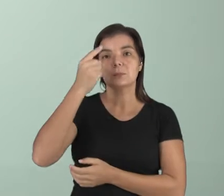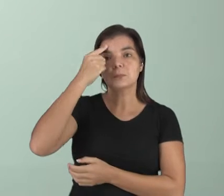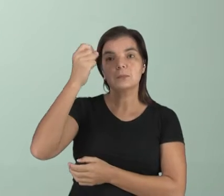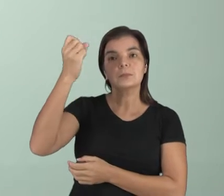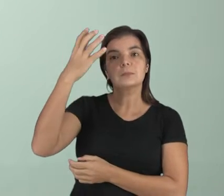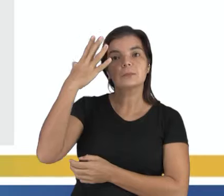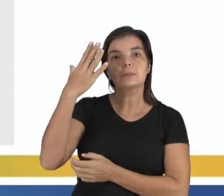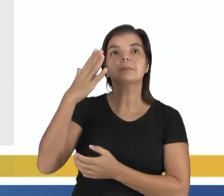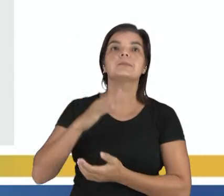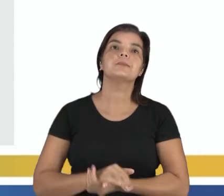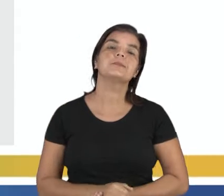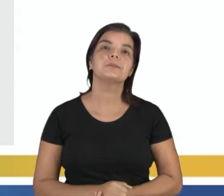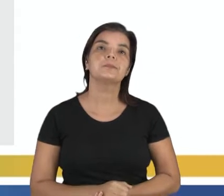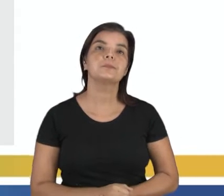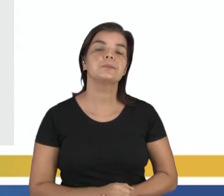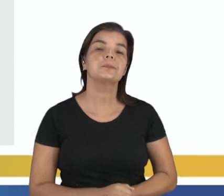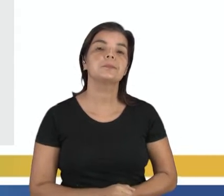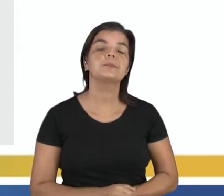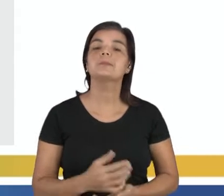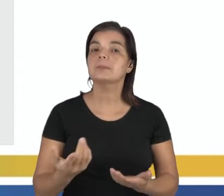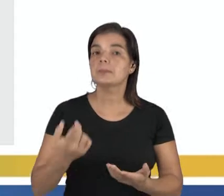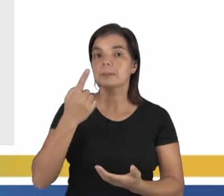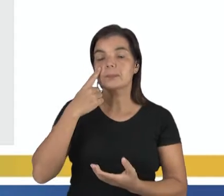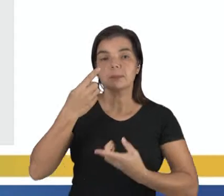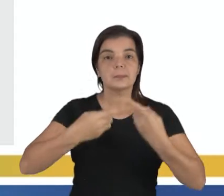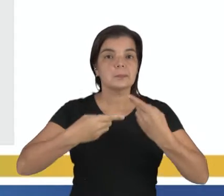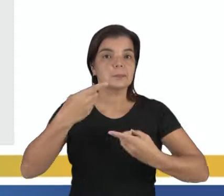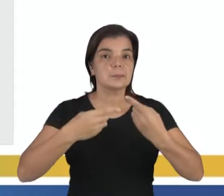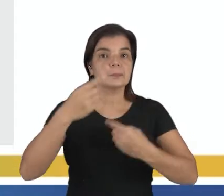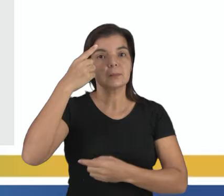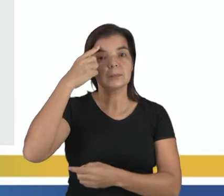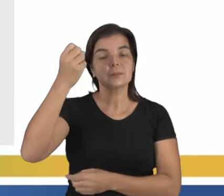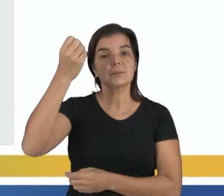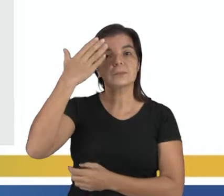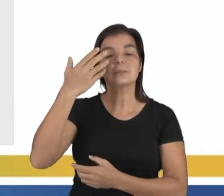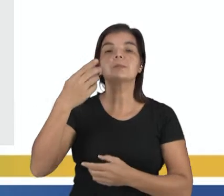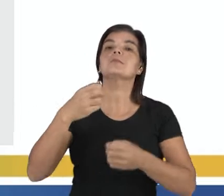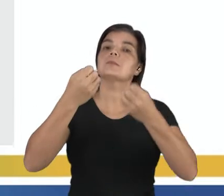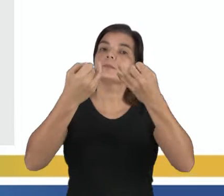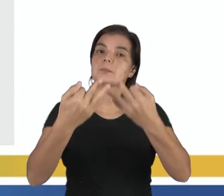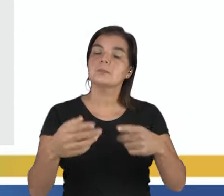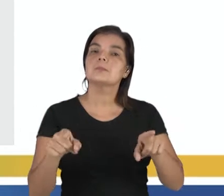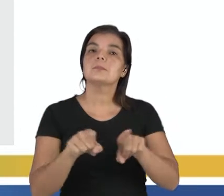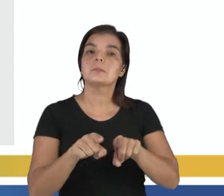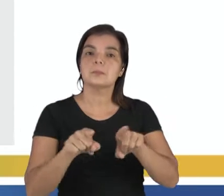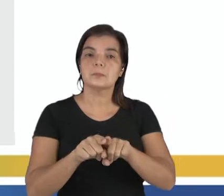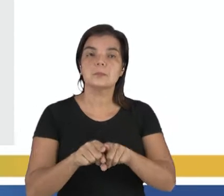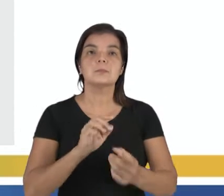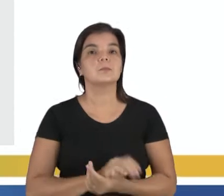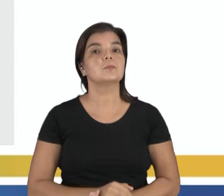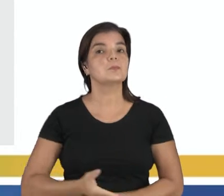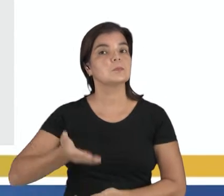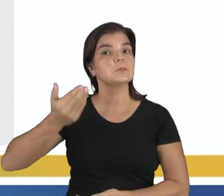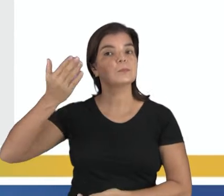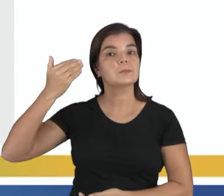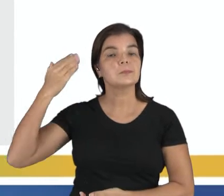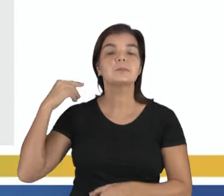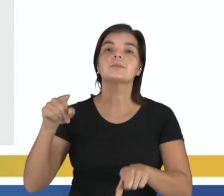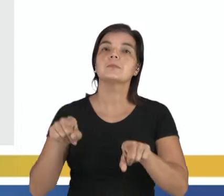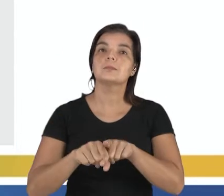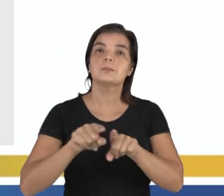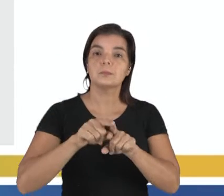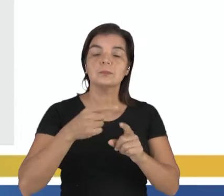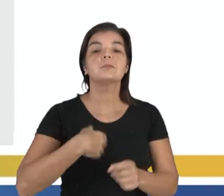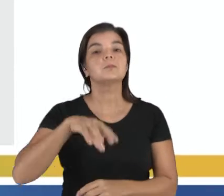iluminismo, ok? Pessoal, então assim, né, para a gente discutir sobre o iluminismo, a gente precisa falar um pouco também sobre o antigo regime, né? Que era esse